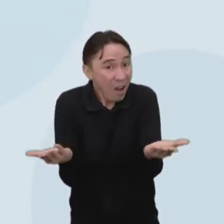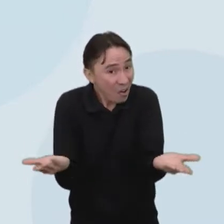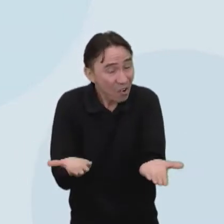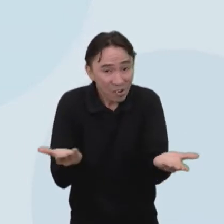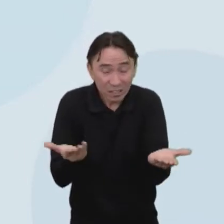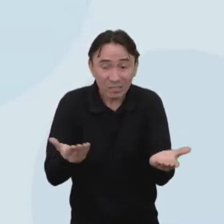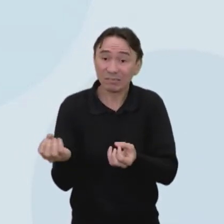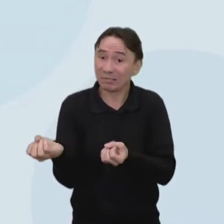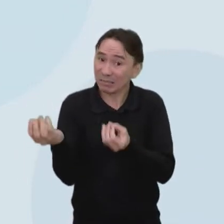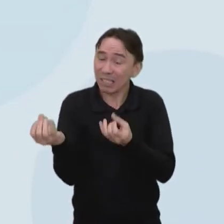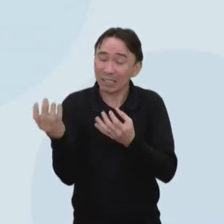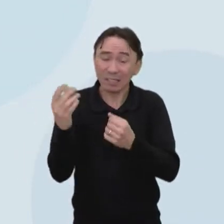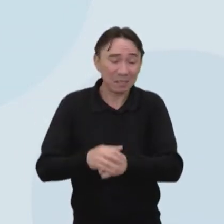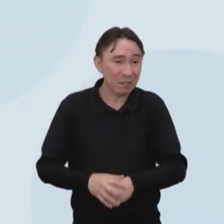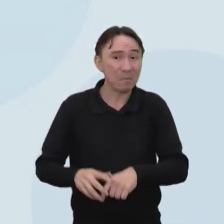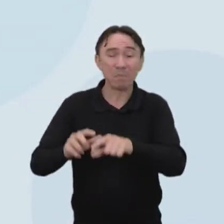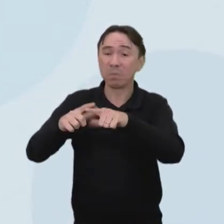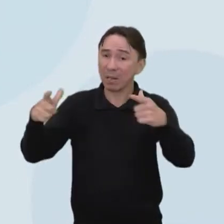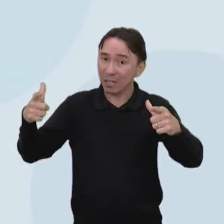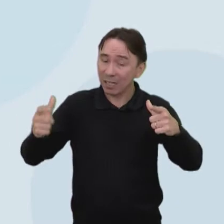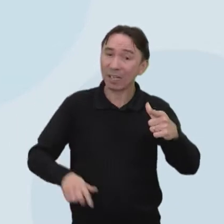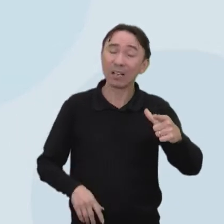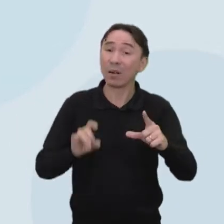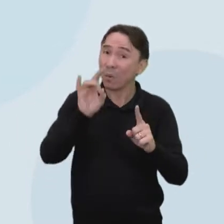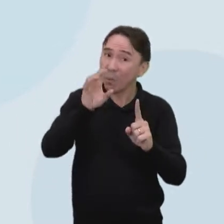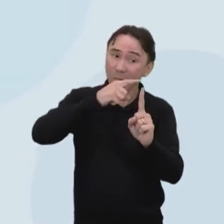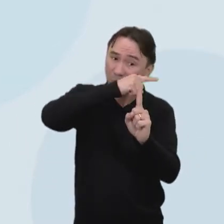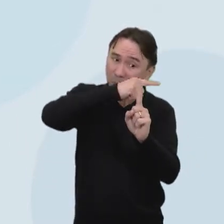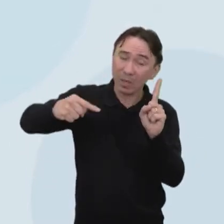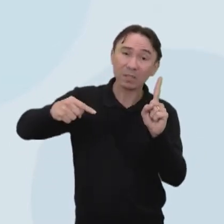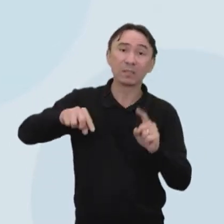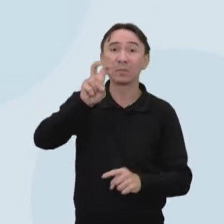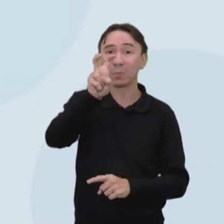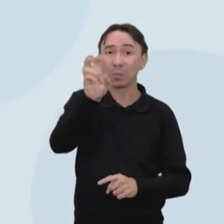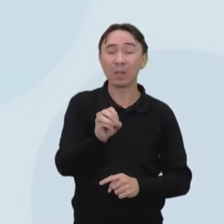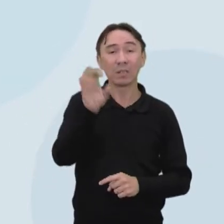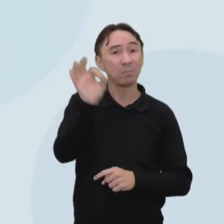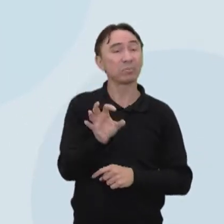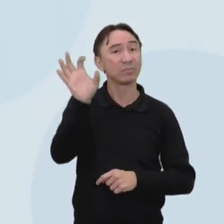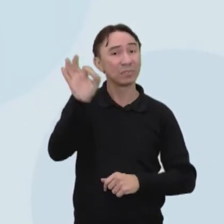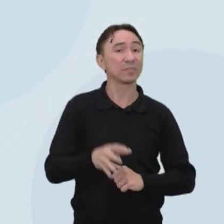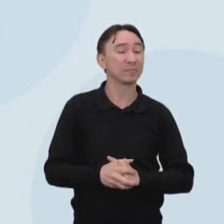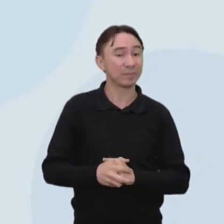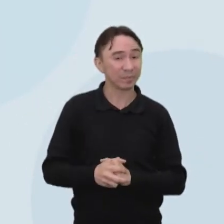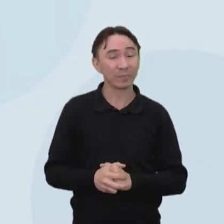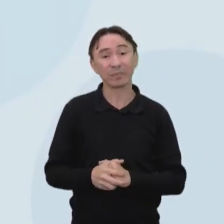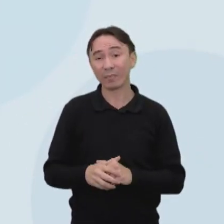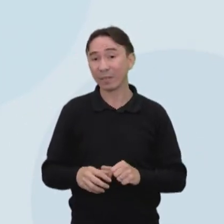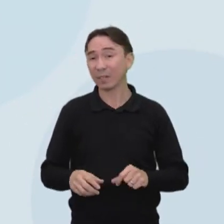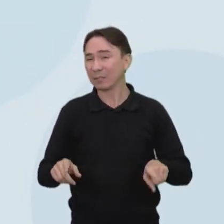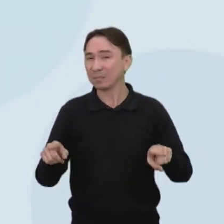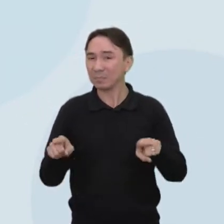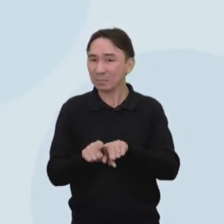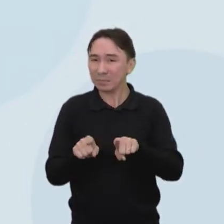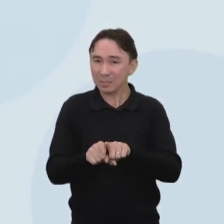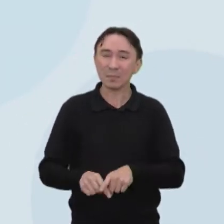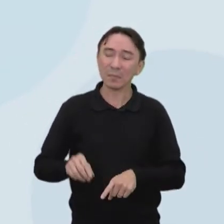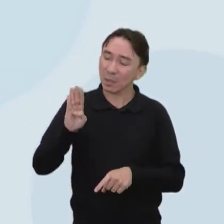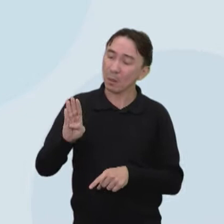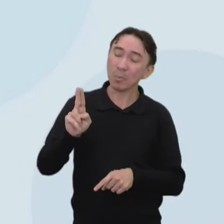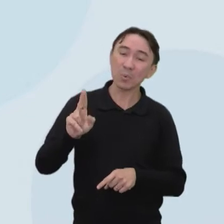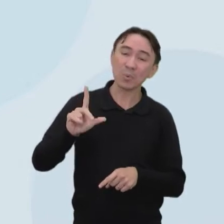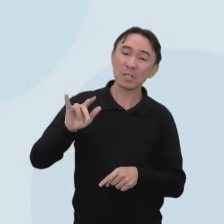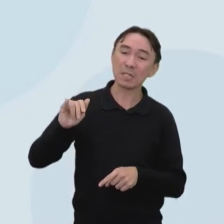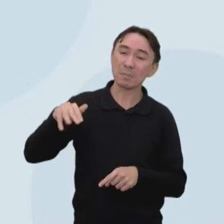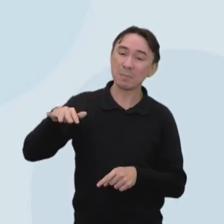e sobrepeso está chegando quase a 50% da população. Uau. Enquanto, né, nos casos aí de bulimia e anorexia